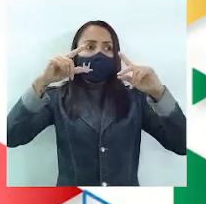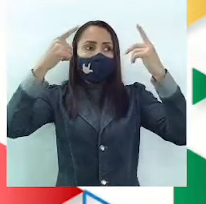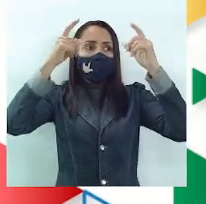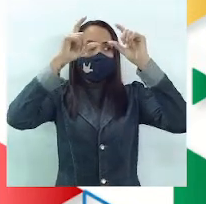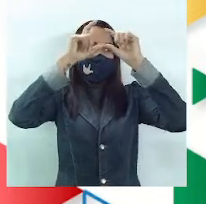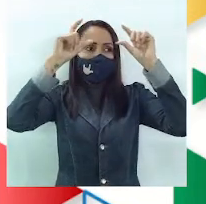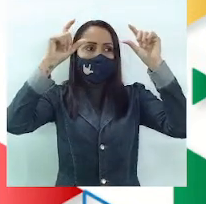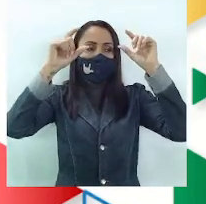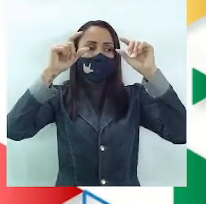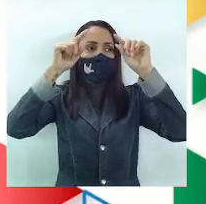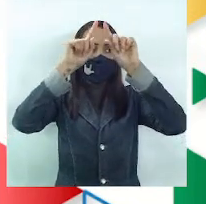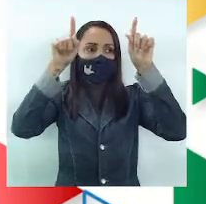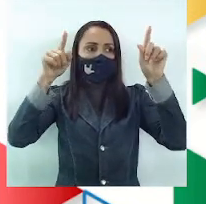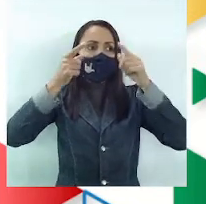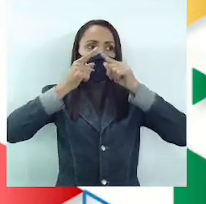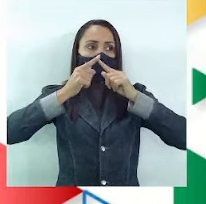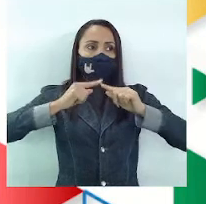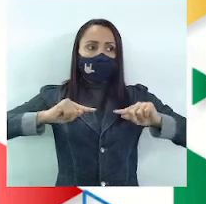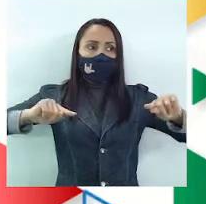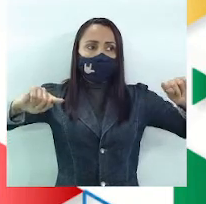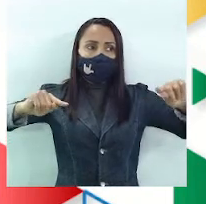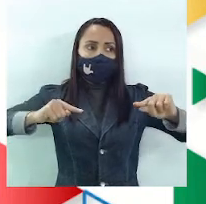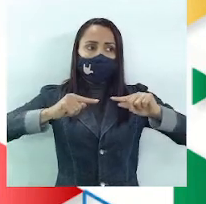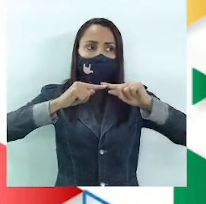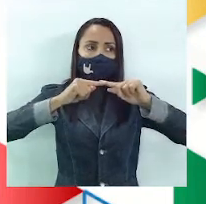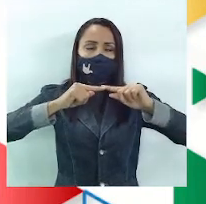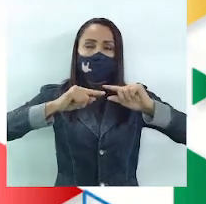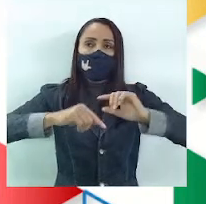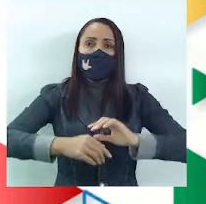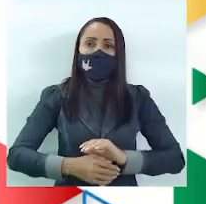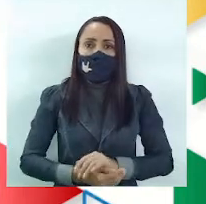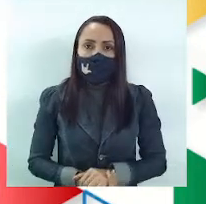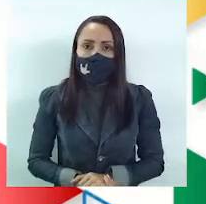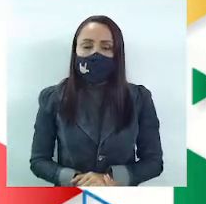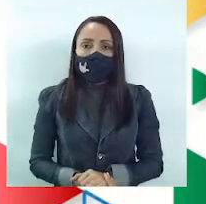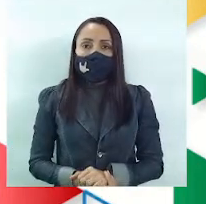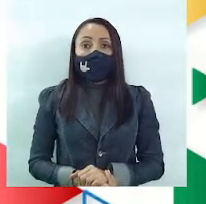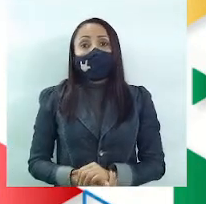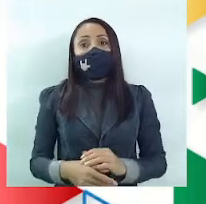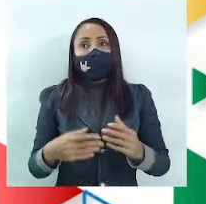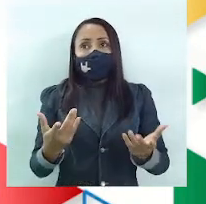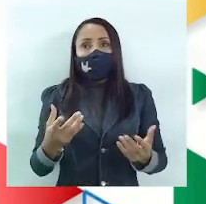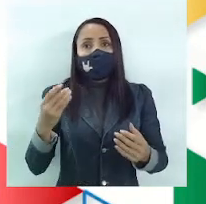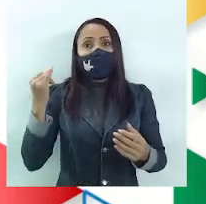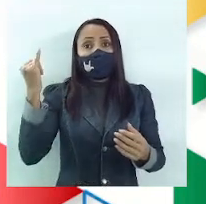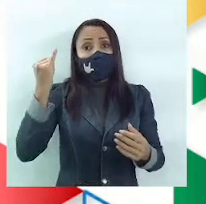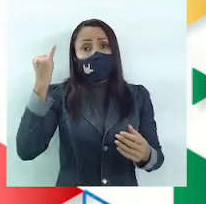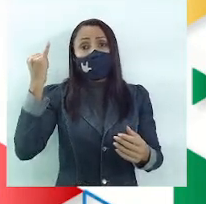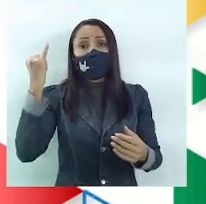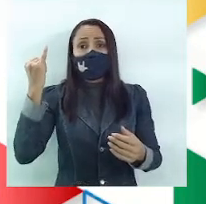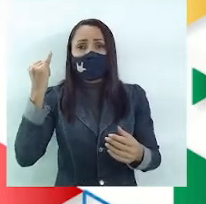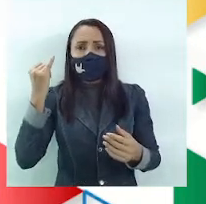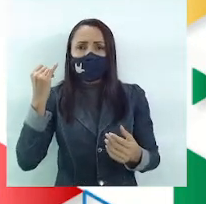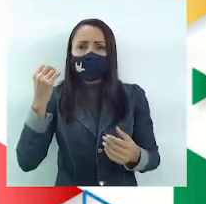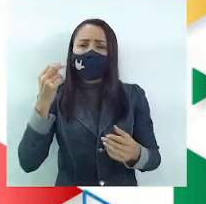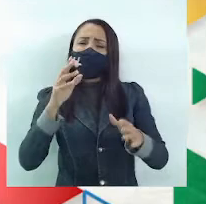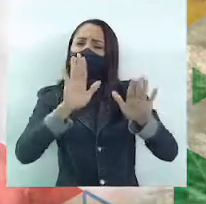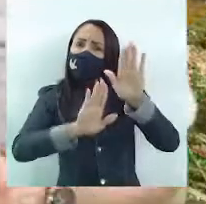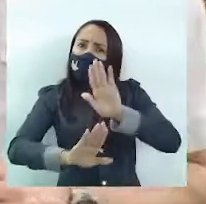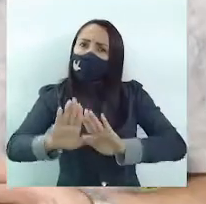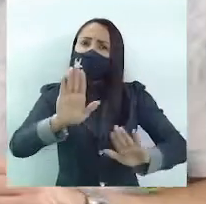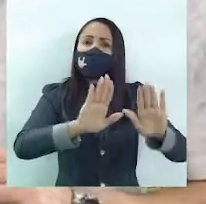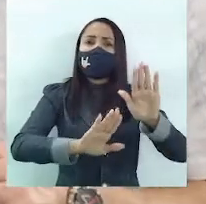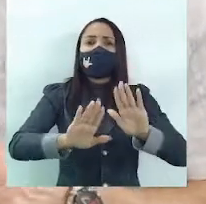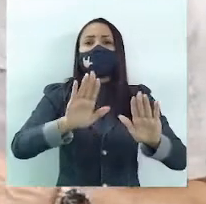nós temos aí, olhando de cima, né? Como é que você... por isso que é importante, no caso, a preservação da questão